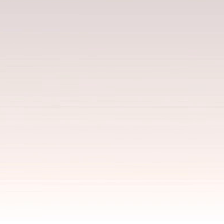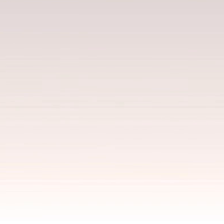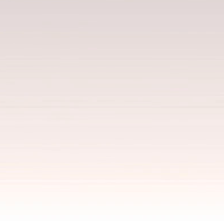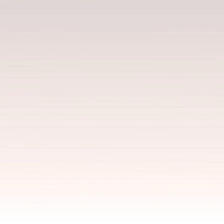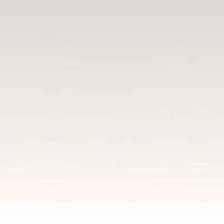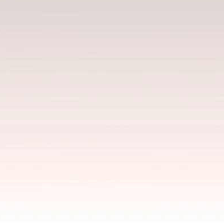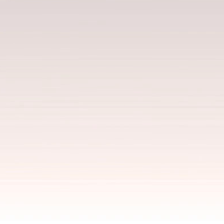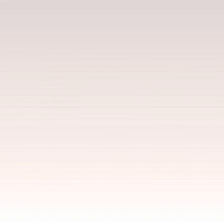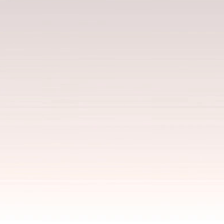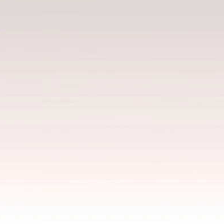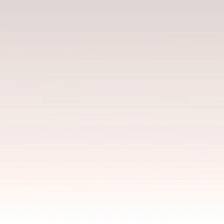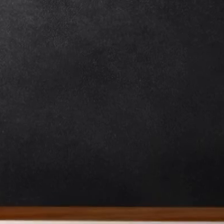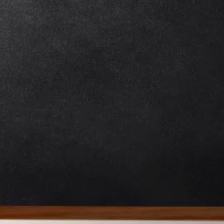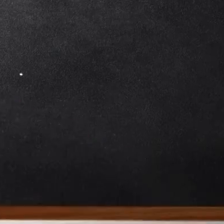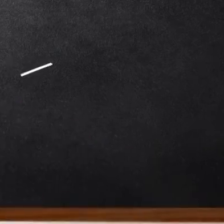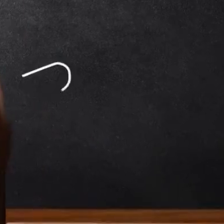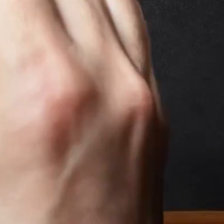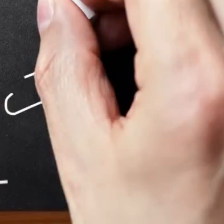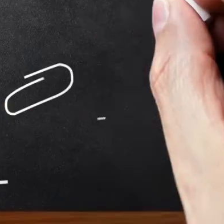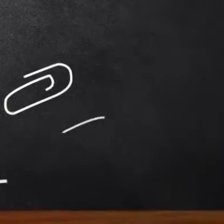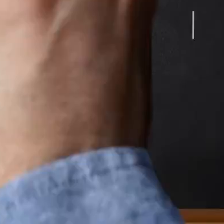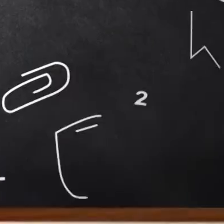E aí